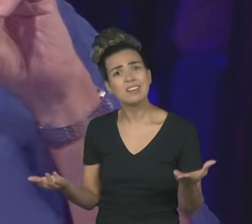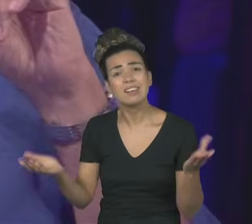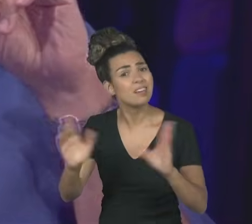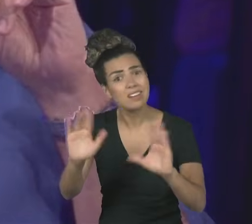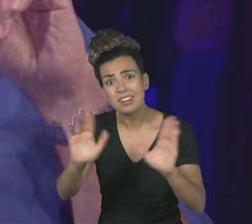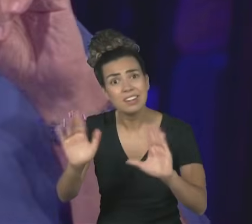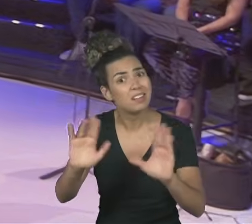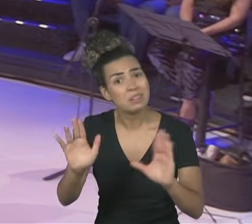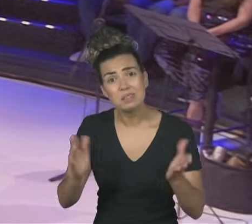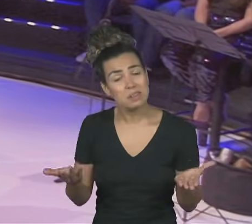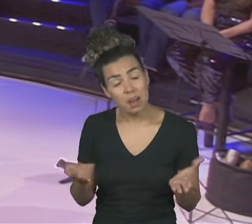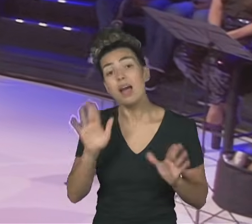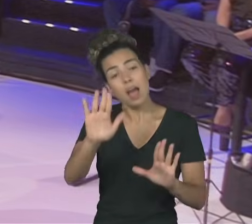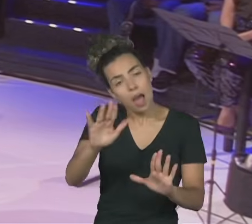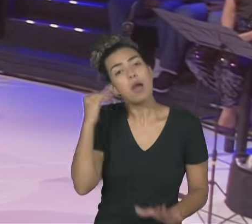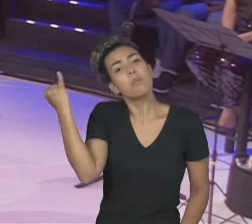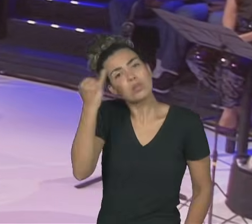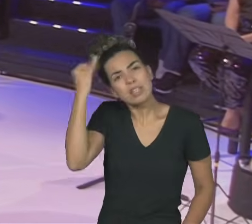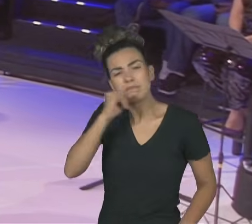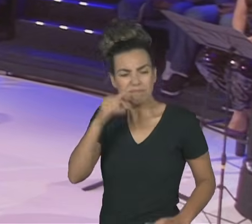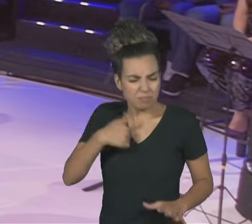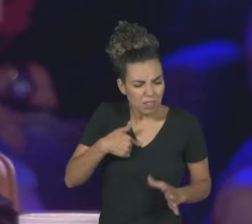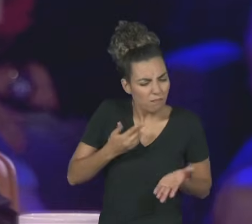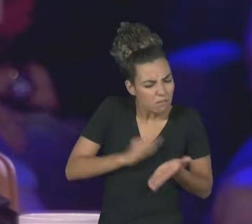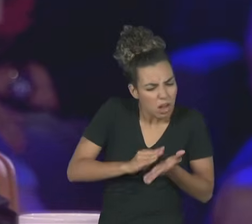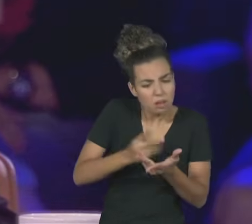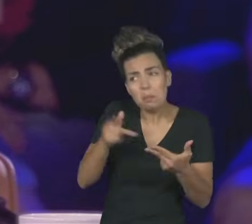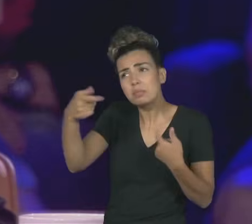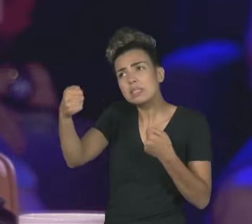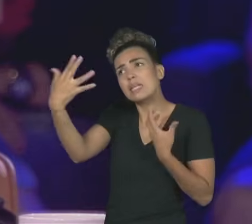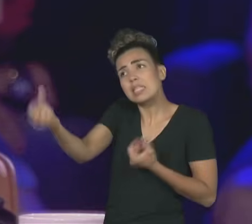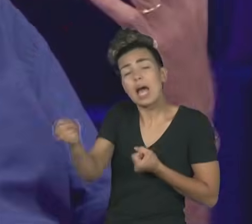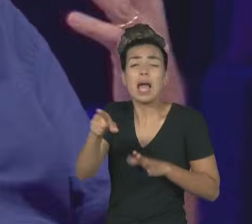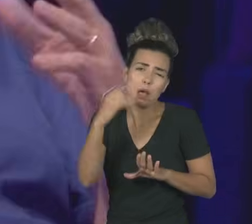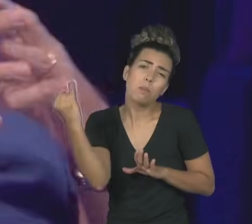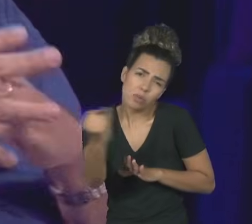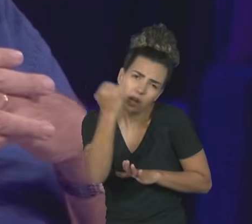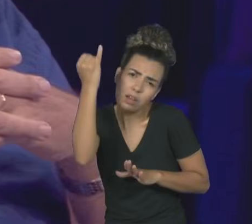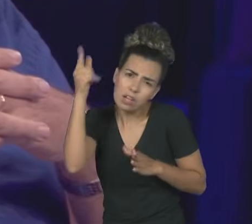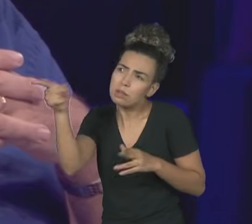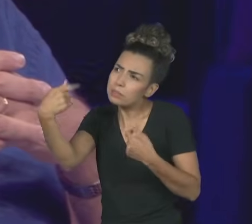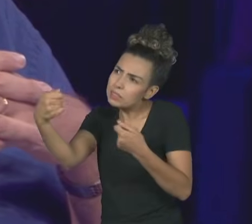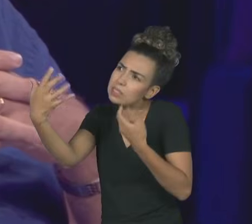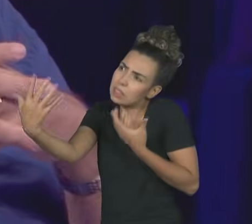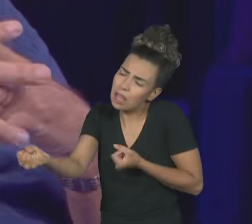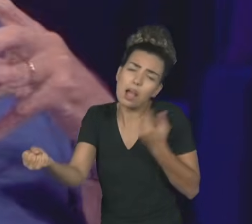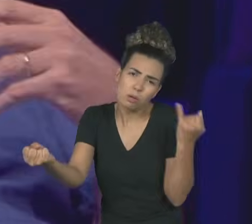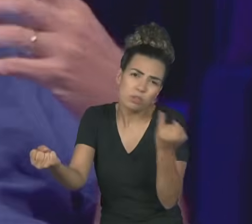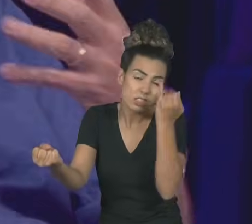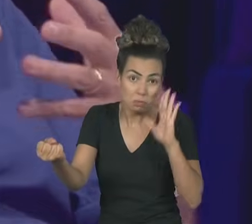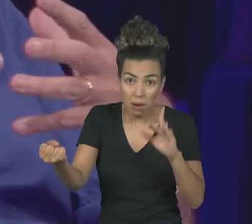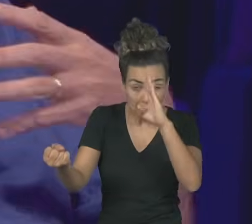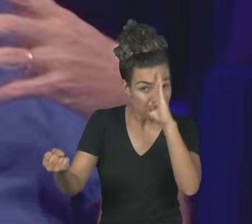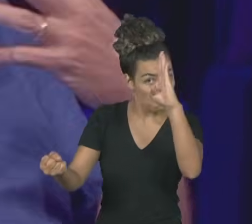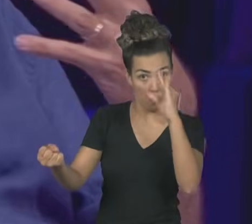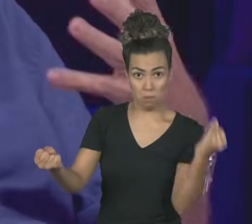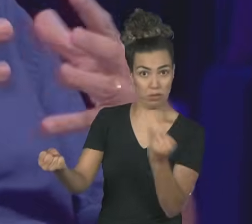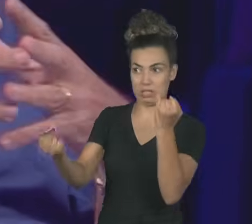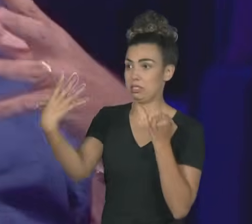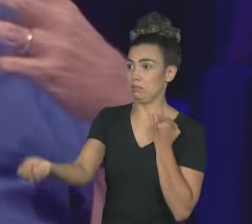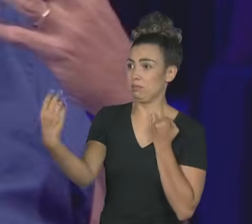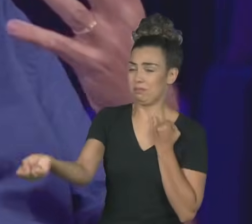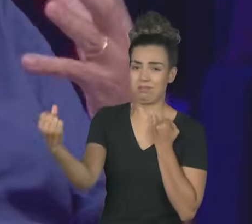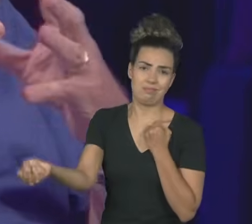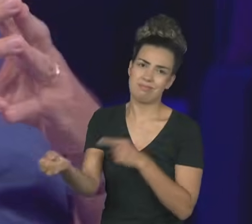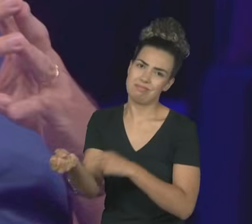é importante, né? Mas não fundamental. Aí quando a gente vai envelhecendo, os começos são mais